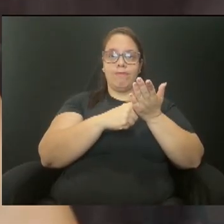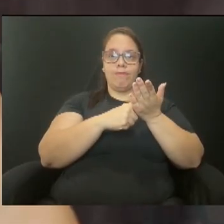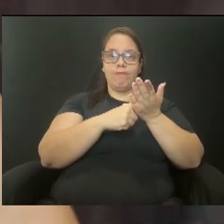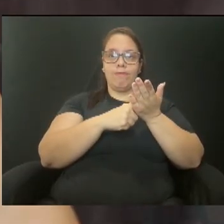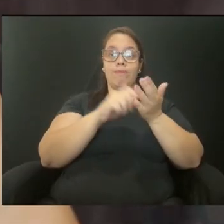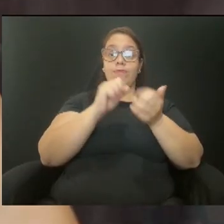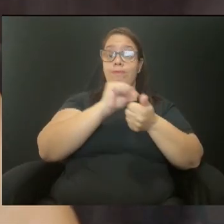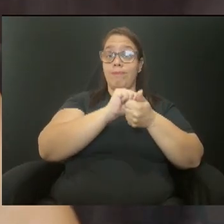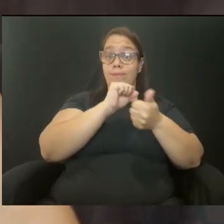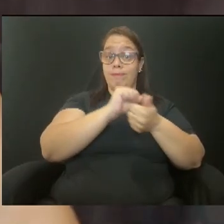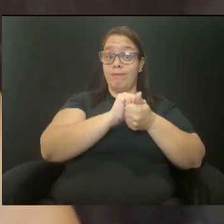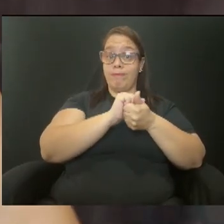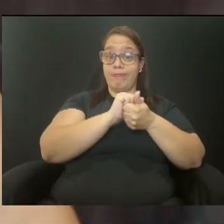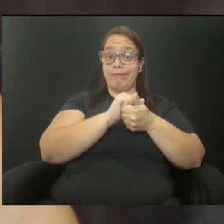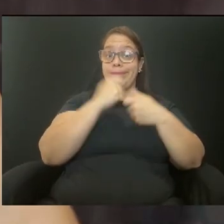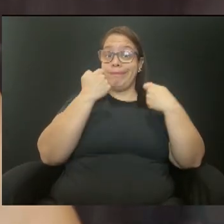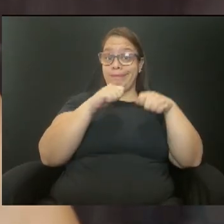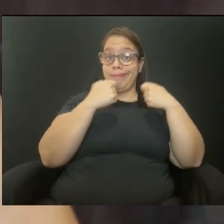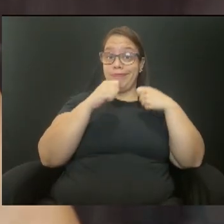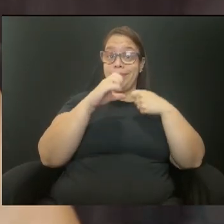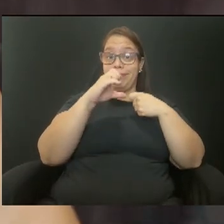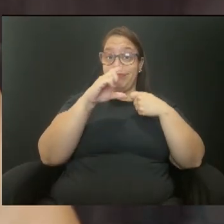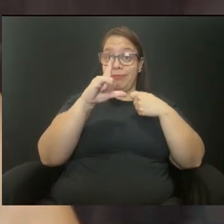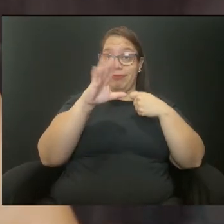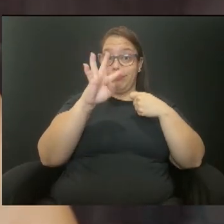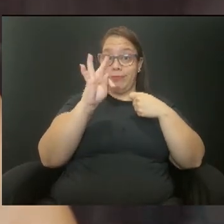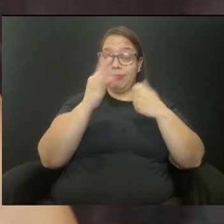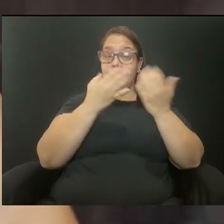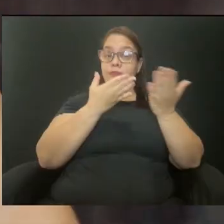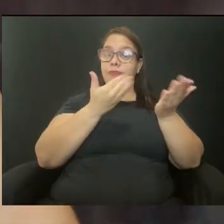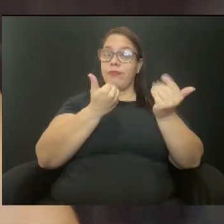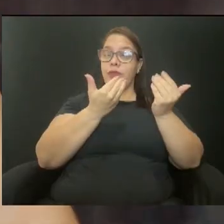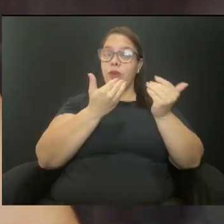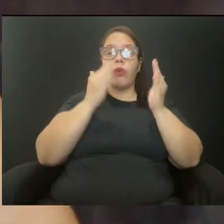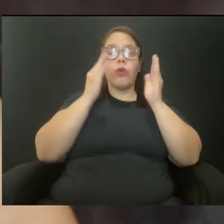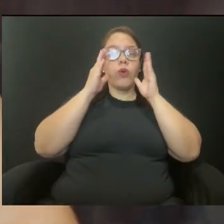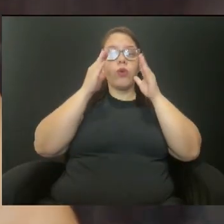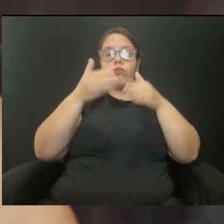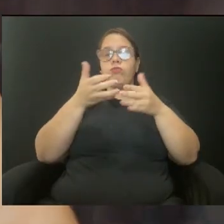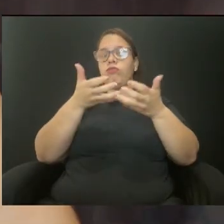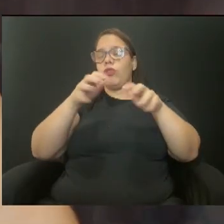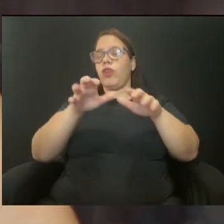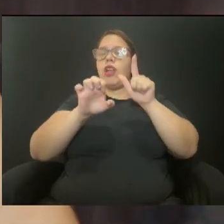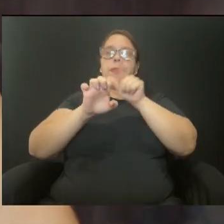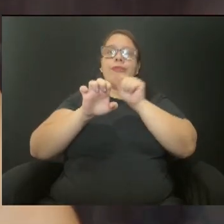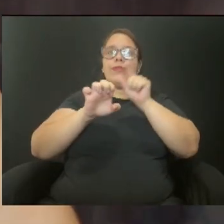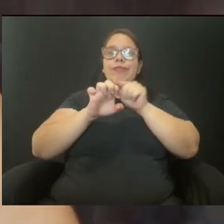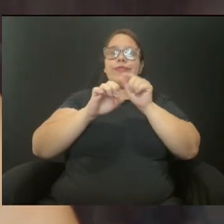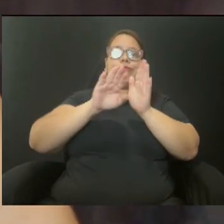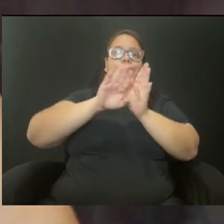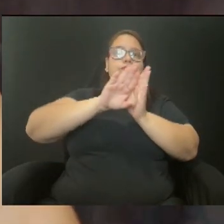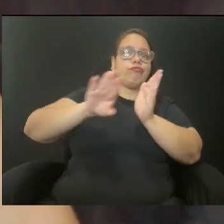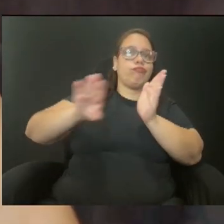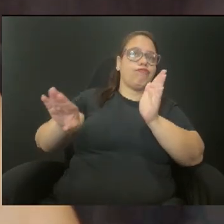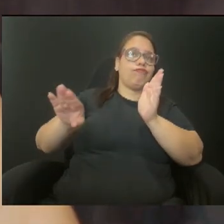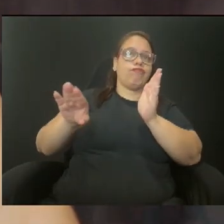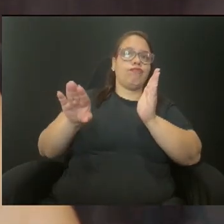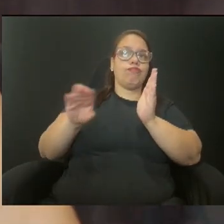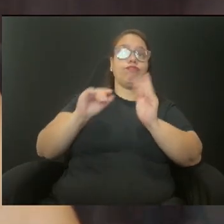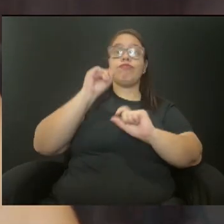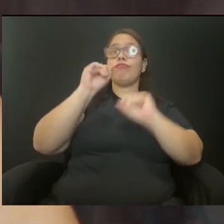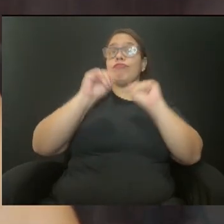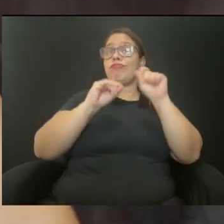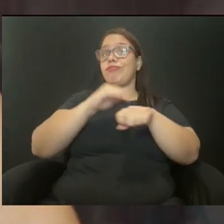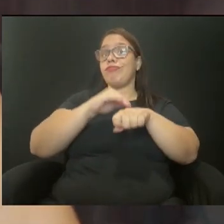são necessárias para o CLT. Então, o jovem às vezes foca, não, quero empreender, mas deixa de lado questões mais como